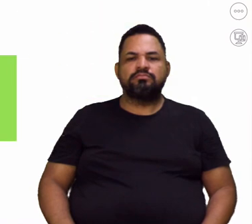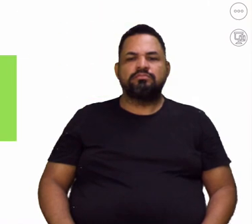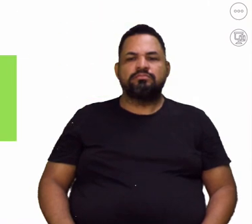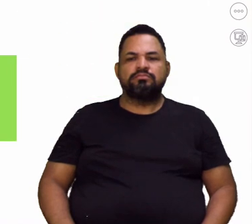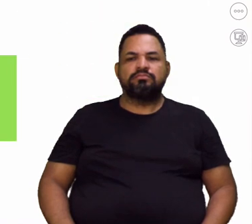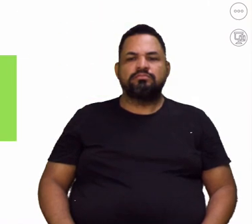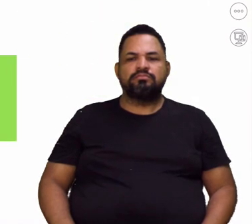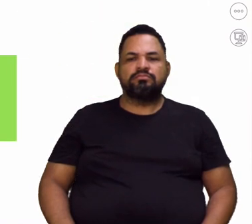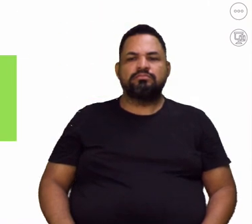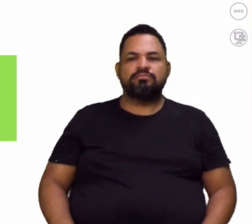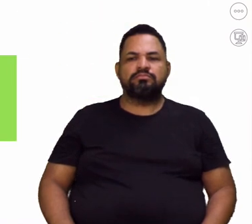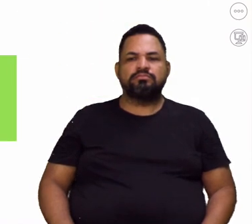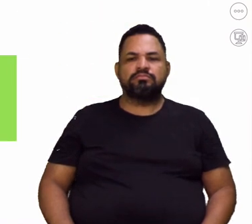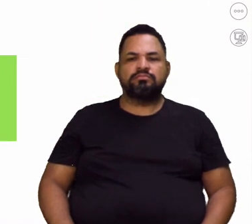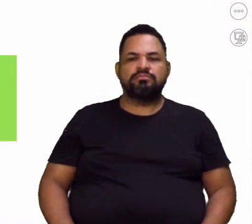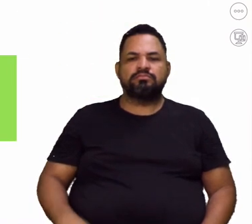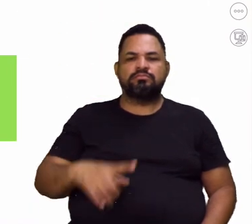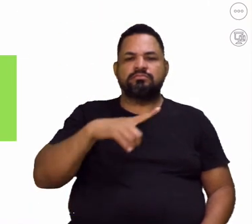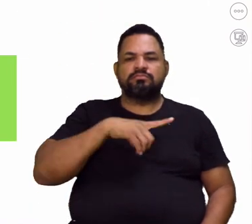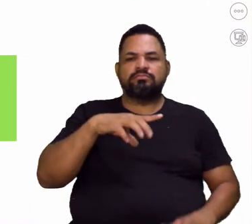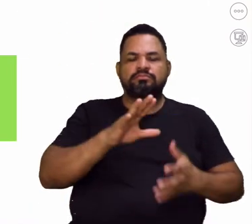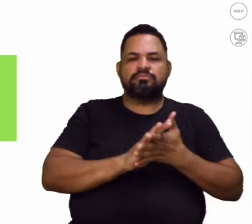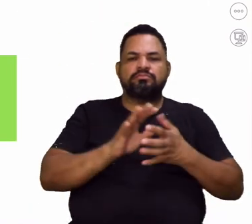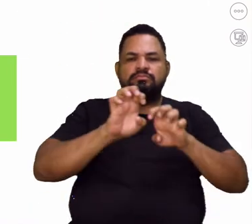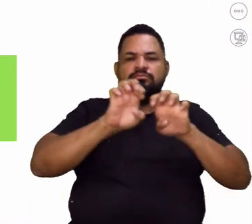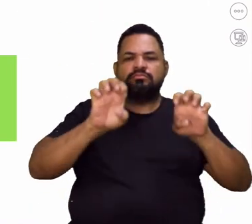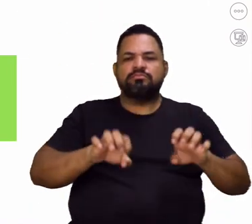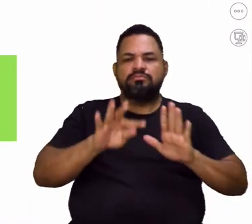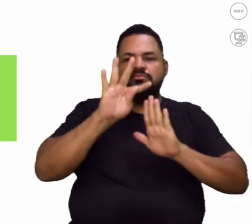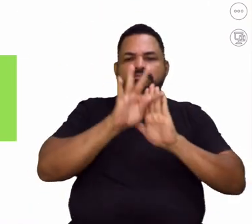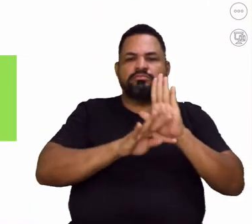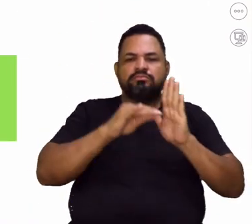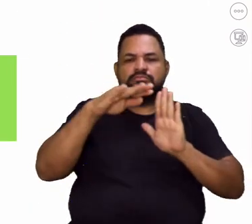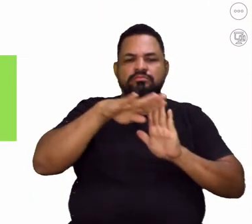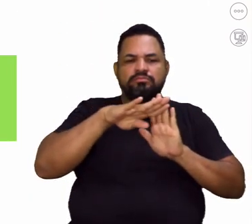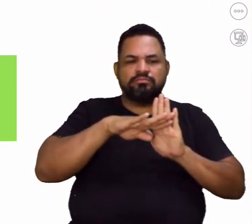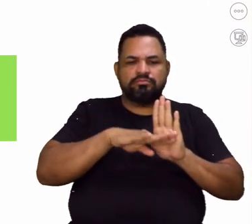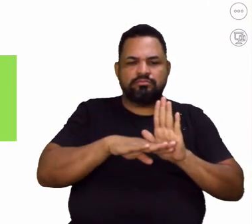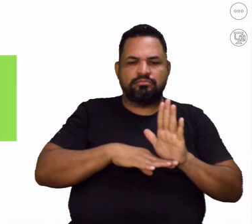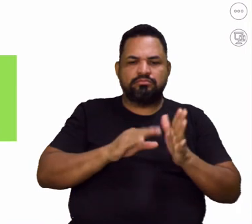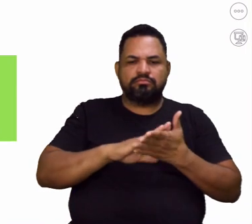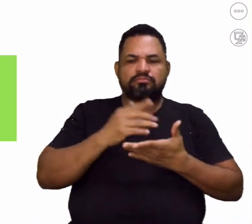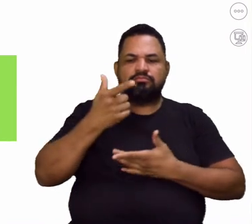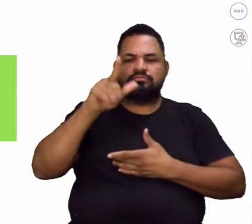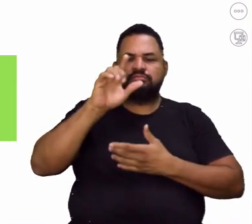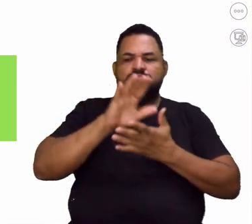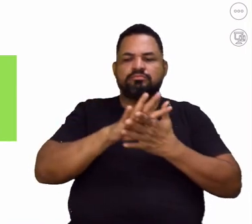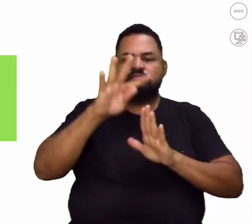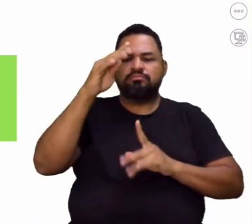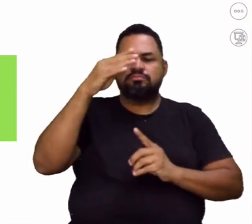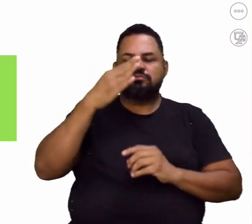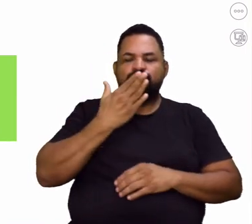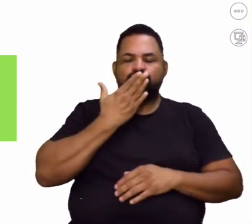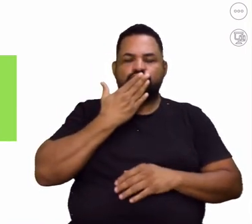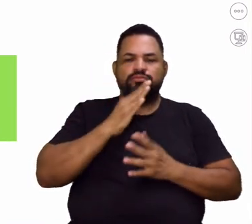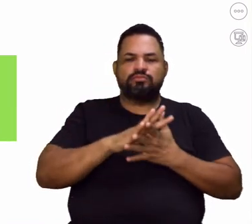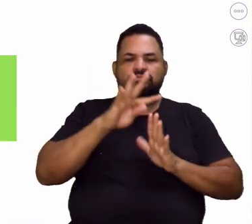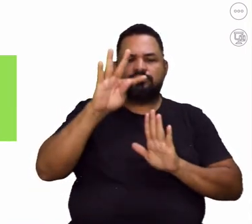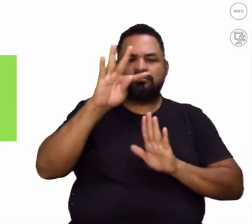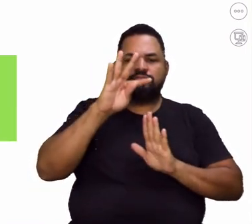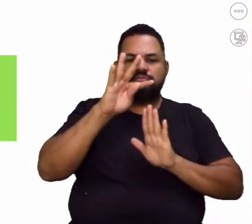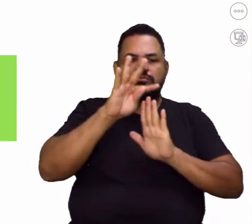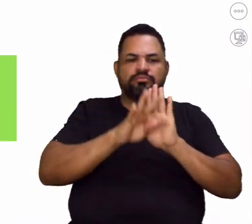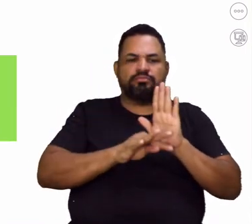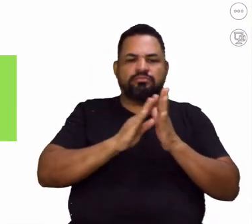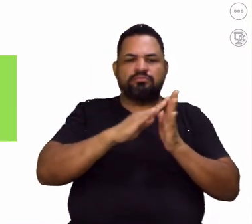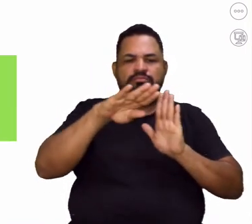certo? Então, vamos lá. A estrutura dos textos descritivo, que é outro tipo de texto, que é